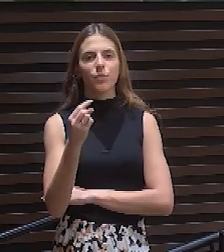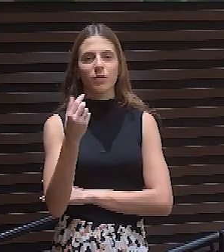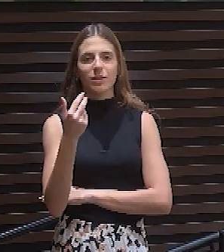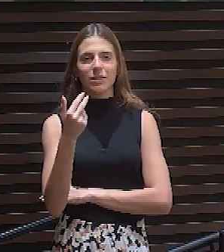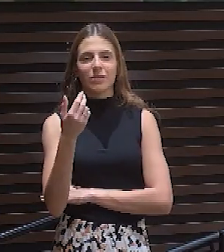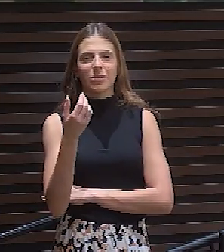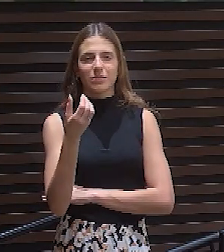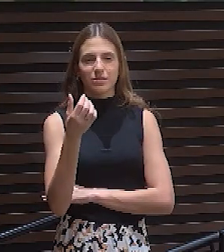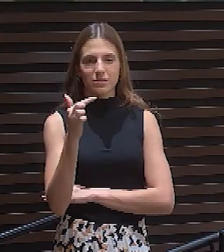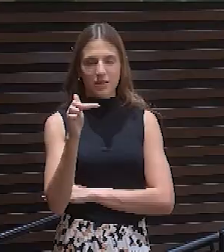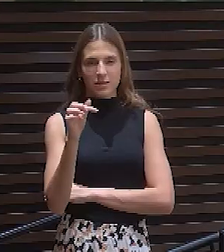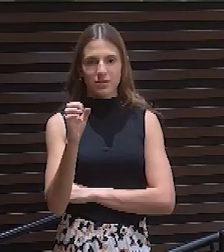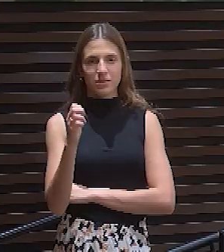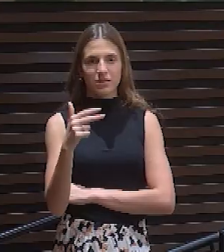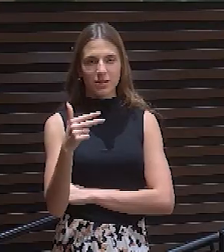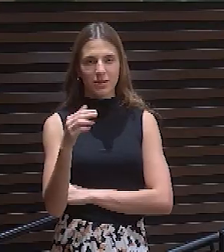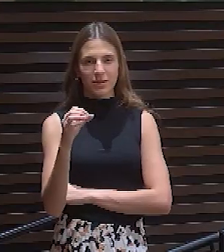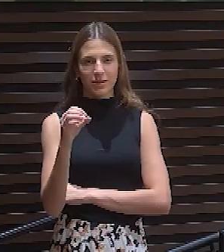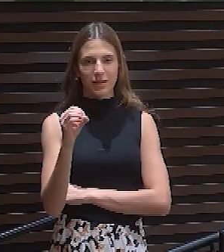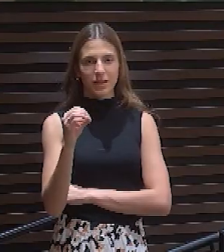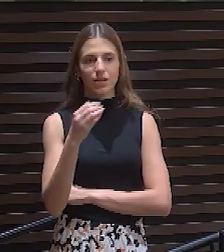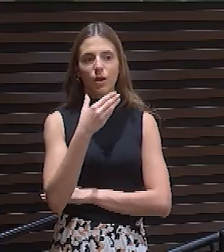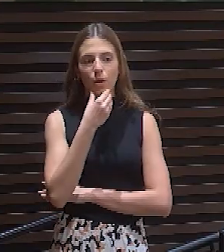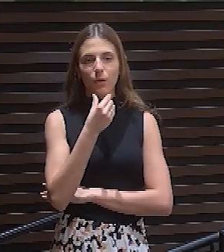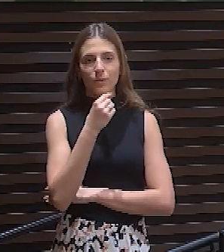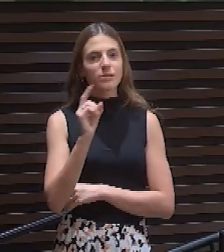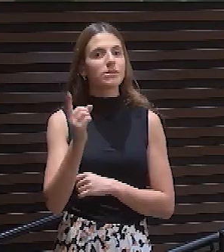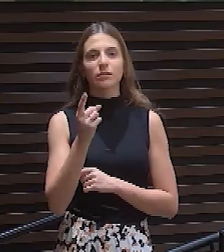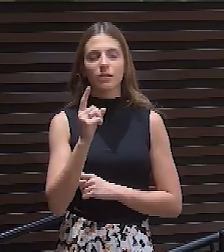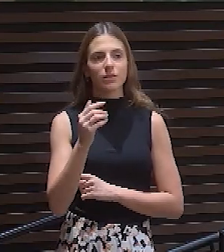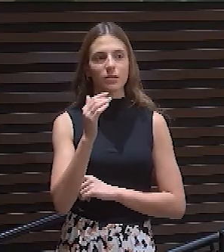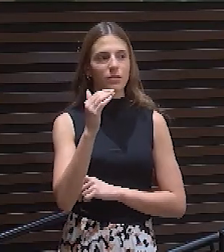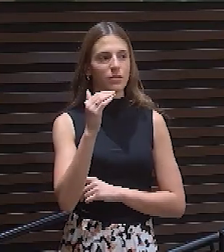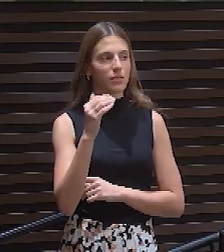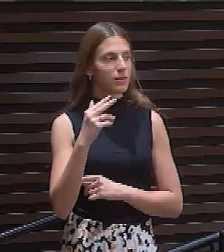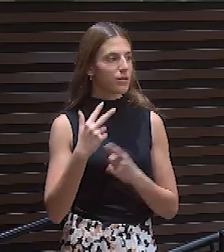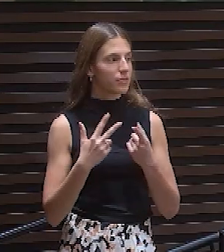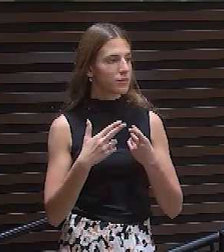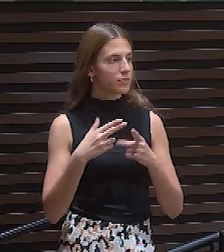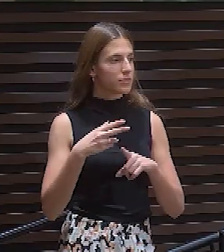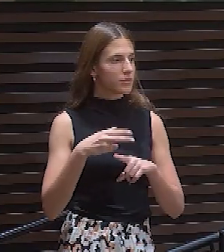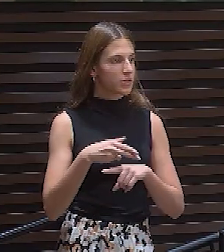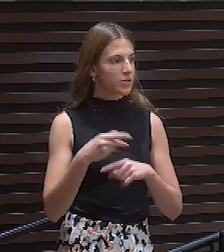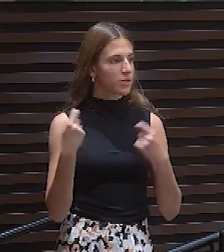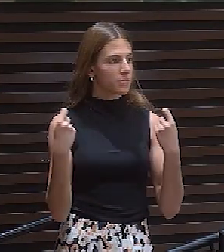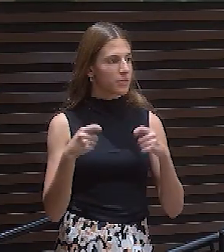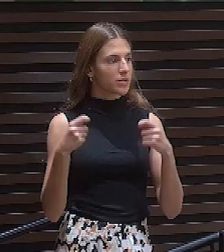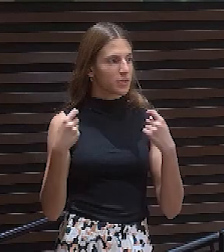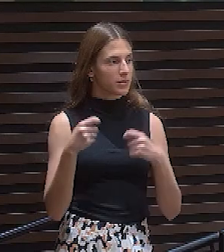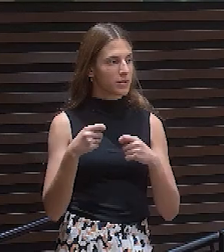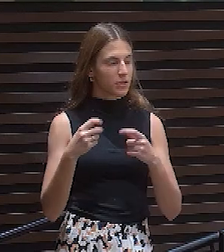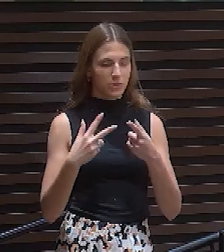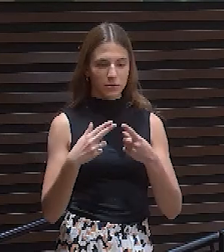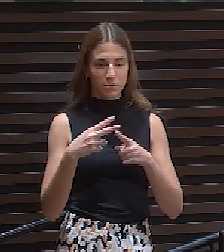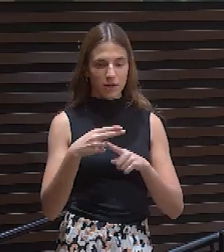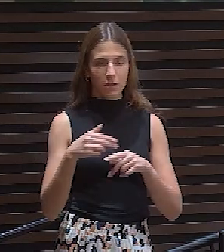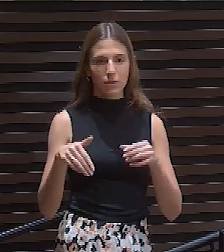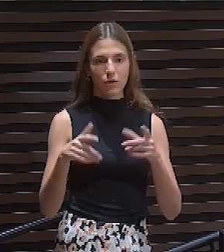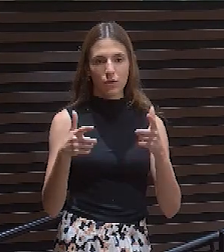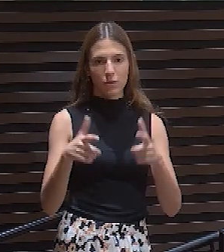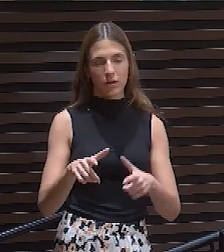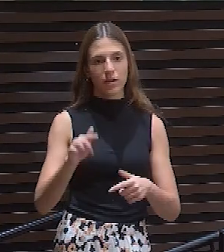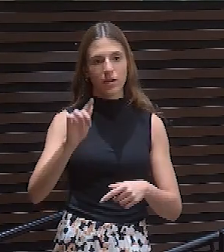601.730 homens não circuncidados, que tiveram que ser circuncidados em Gilgal.